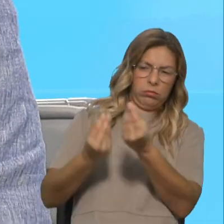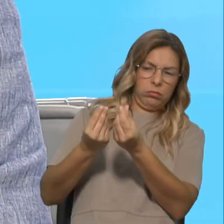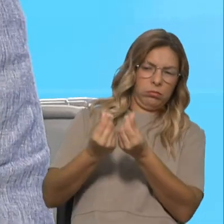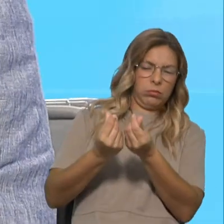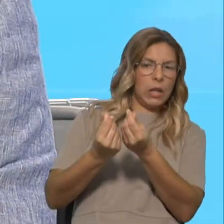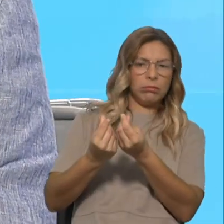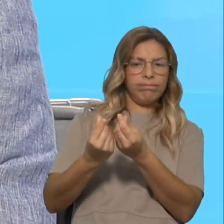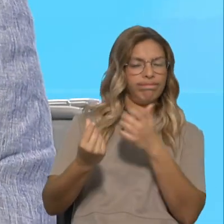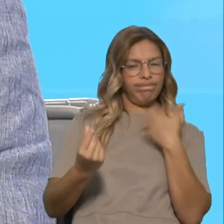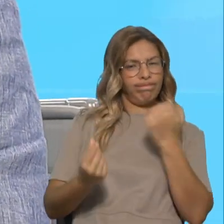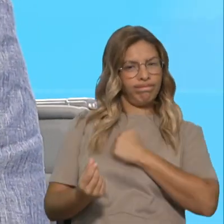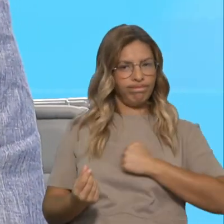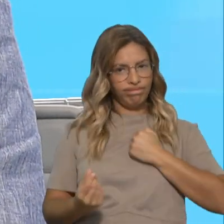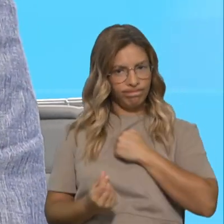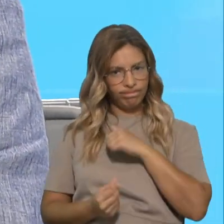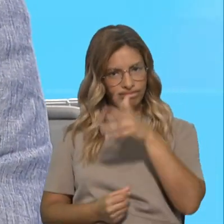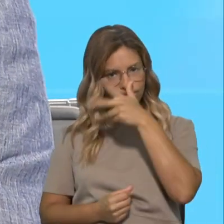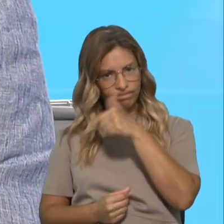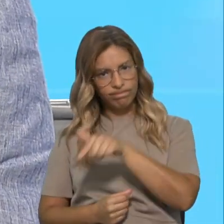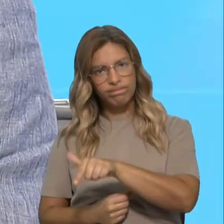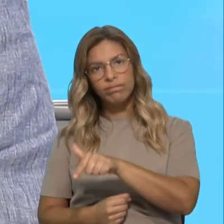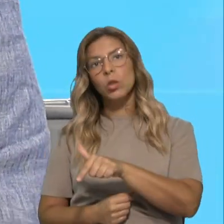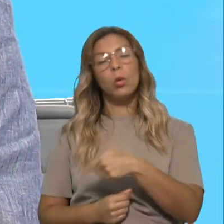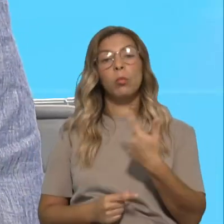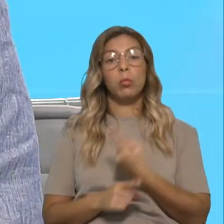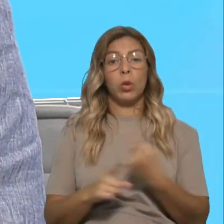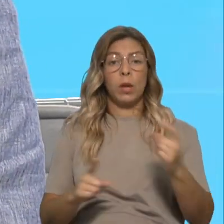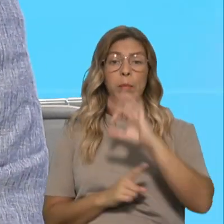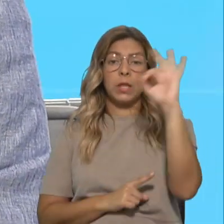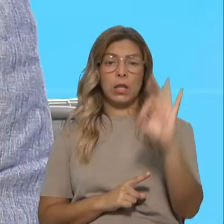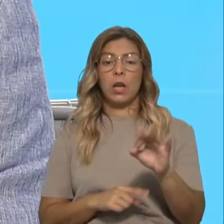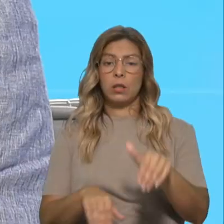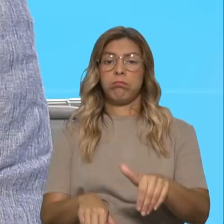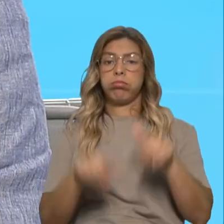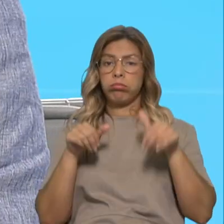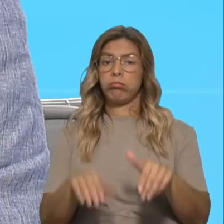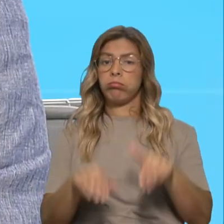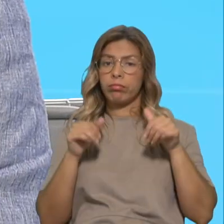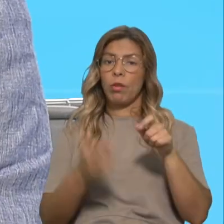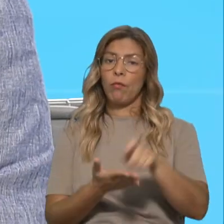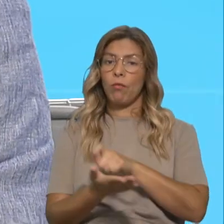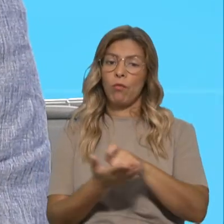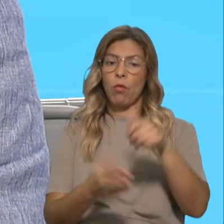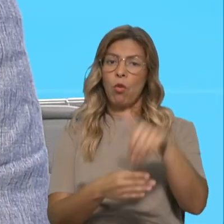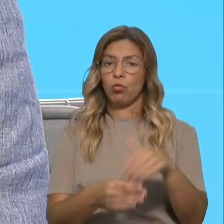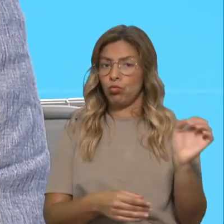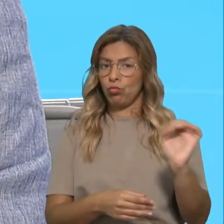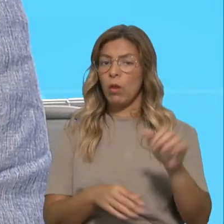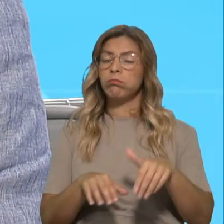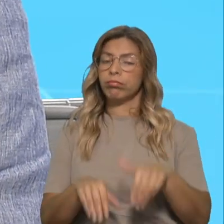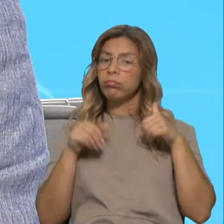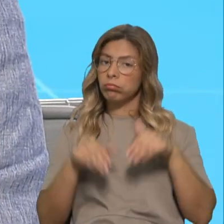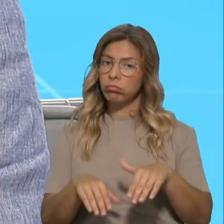uma abstenção muito elevada, apesar dos erros técnicos que haverá no sistema, mas temos uma